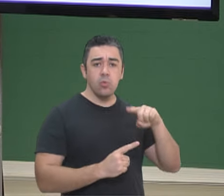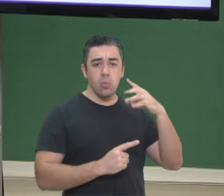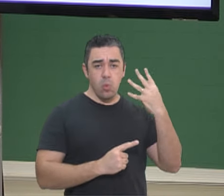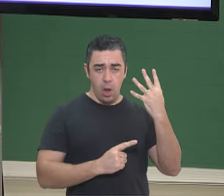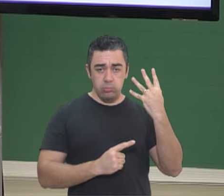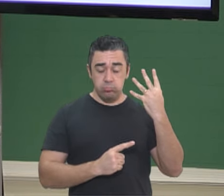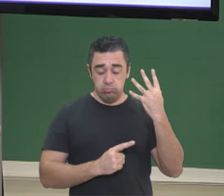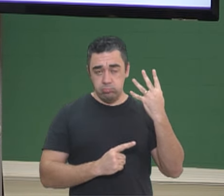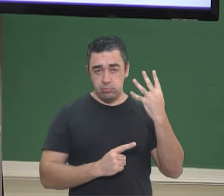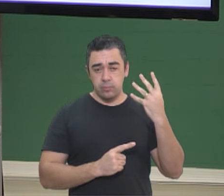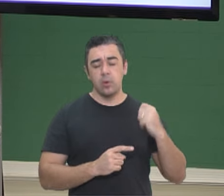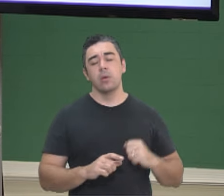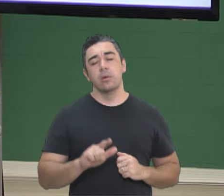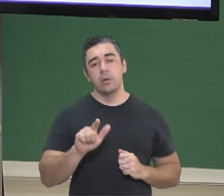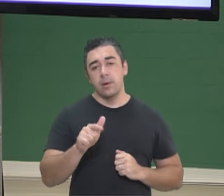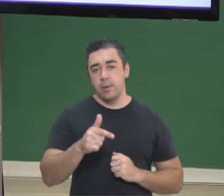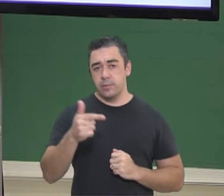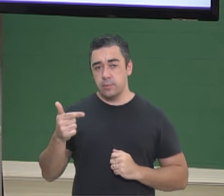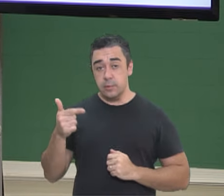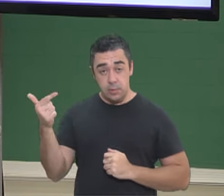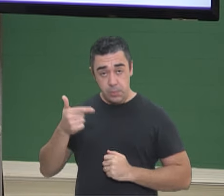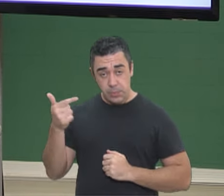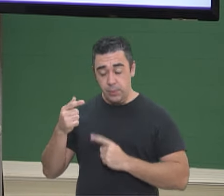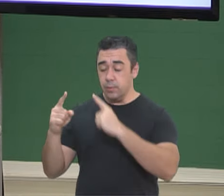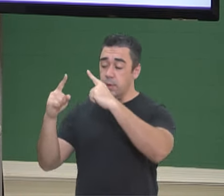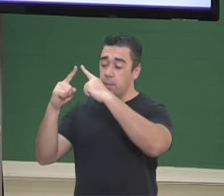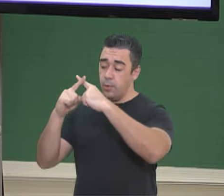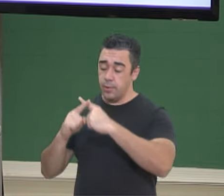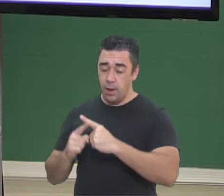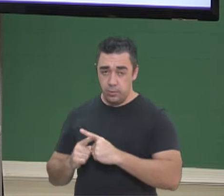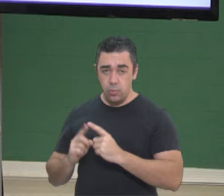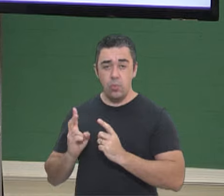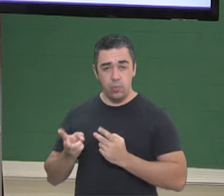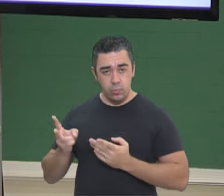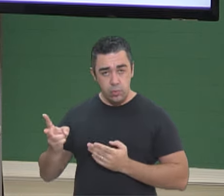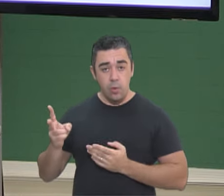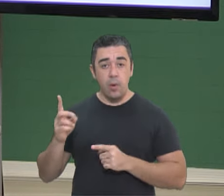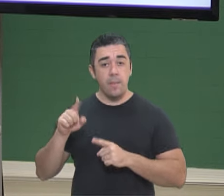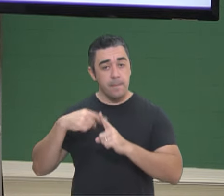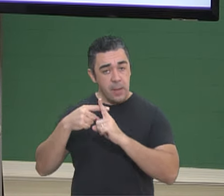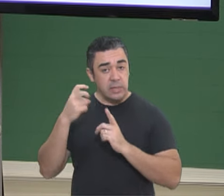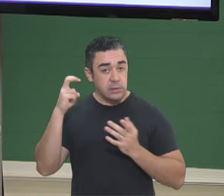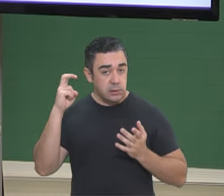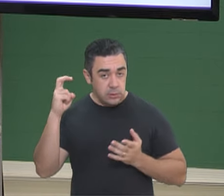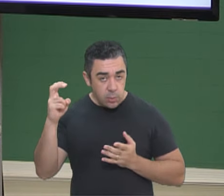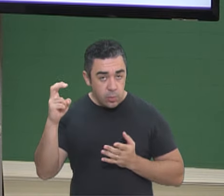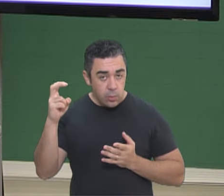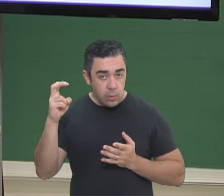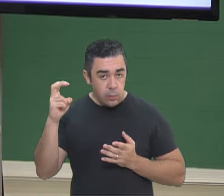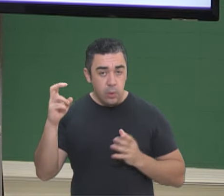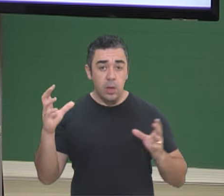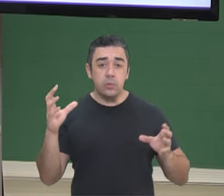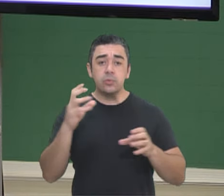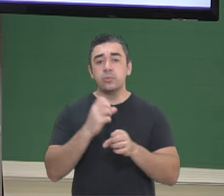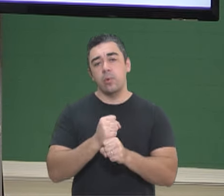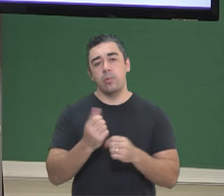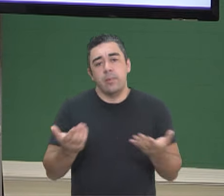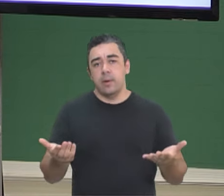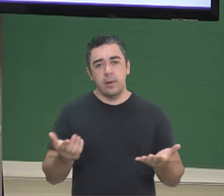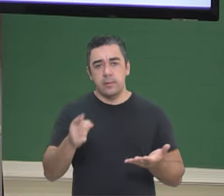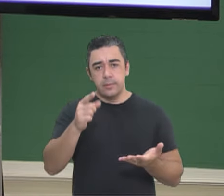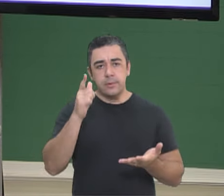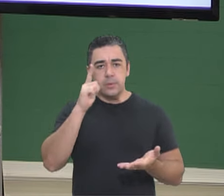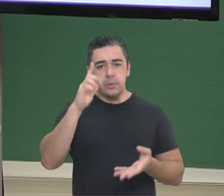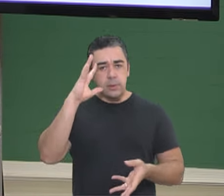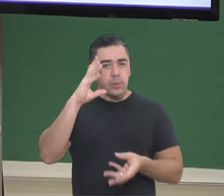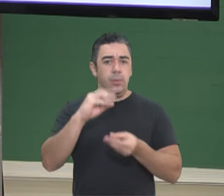ficaria essa situação? Vamos lá. Nesse mesmo torneio, a equipe da escola